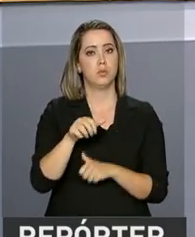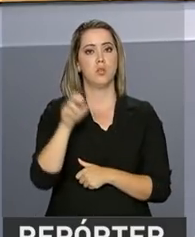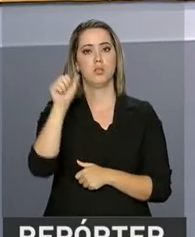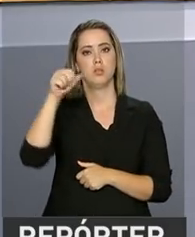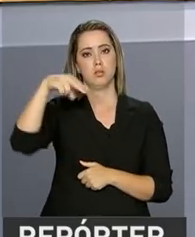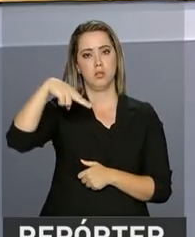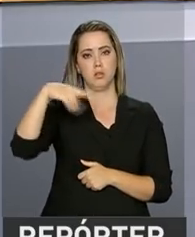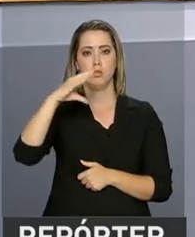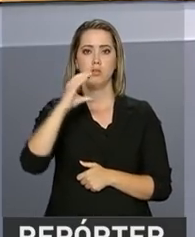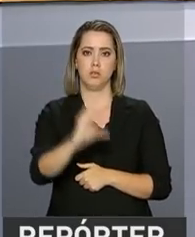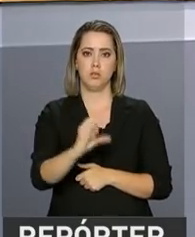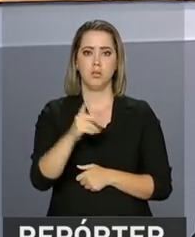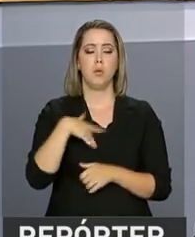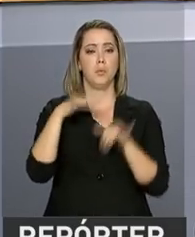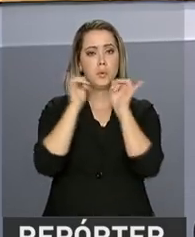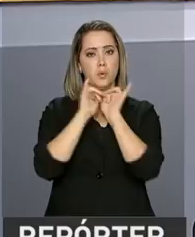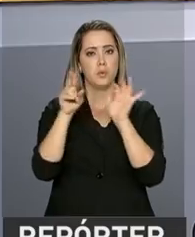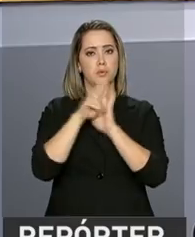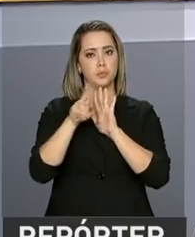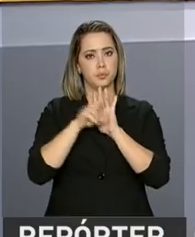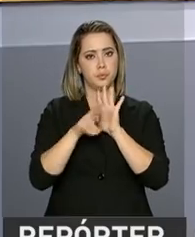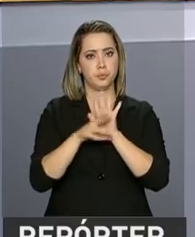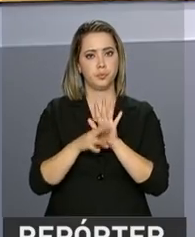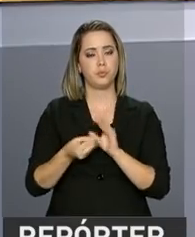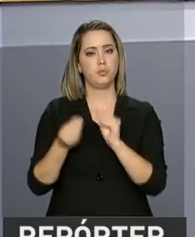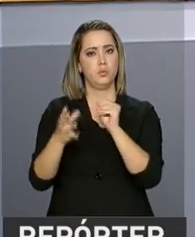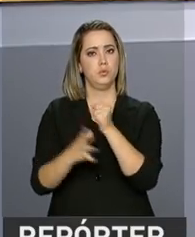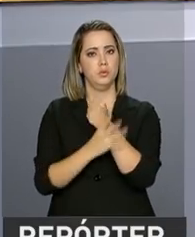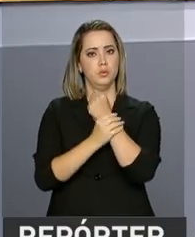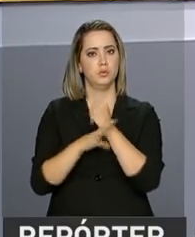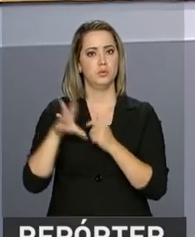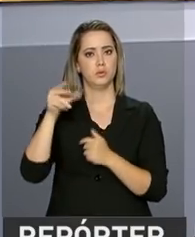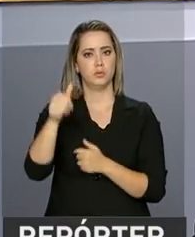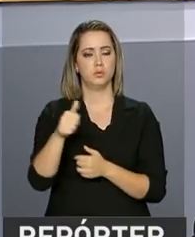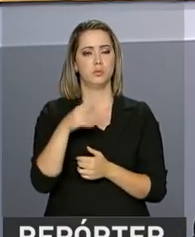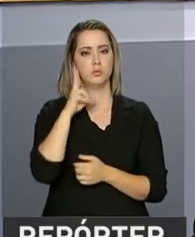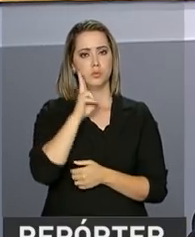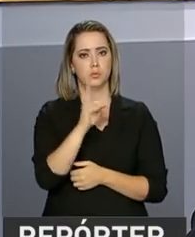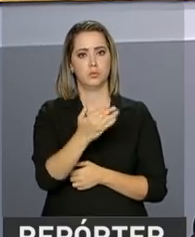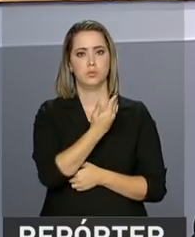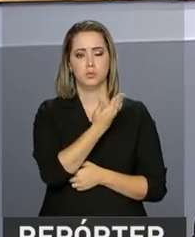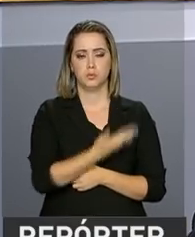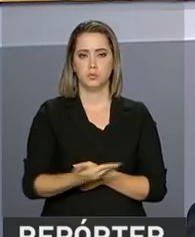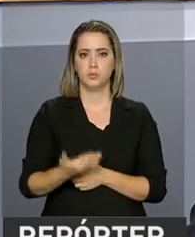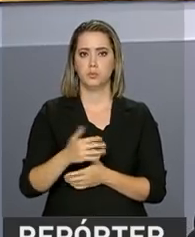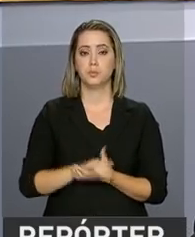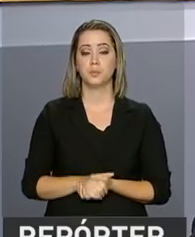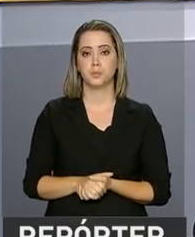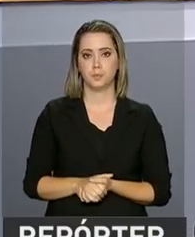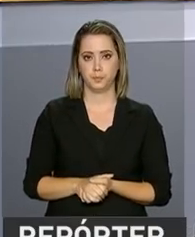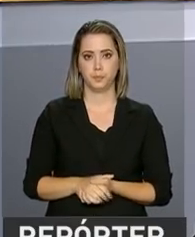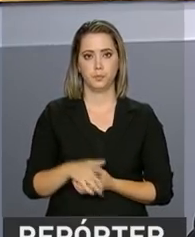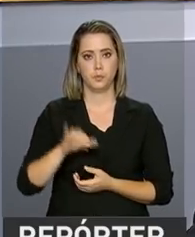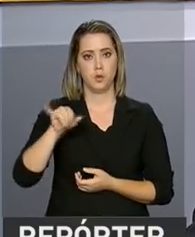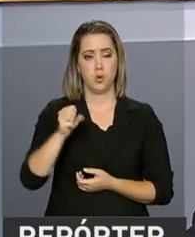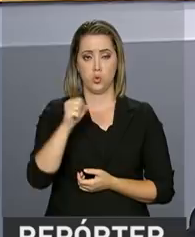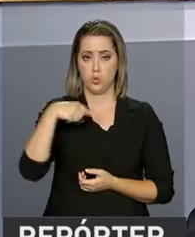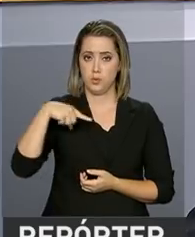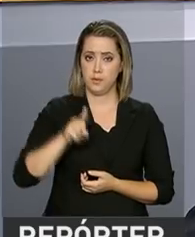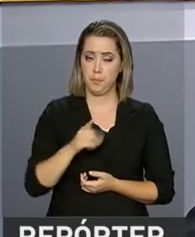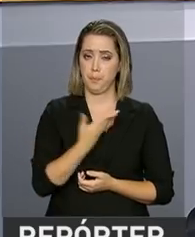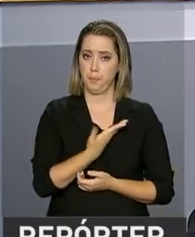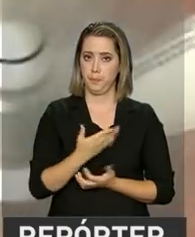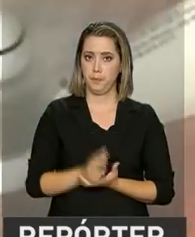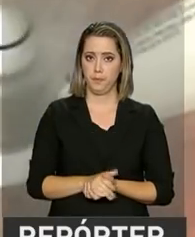nacional de aviação civil anac publicou as regras para garantir a segurança de todos confira a reportagem de josé luiz